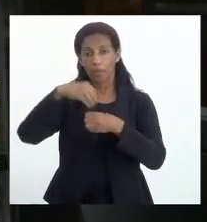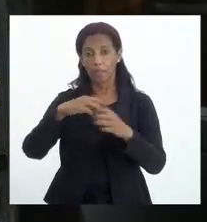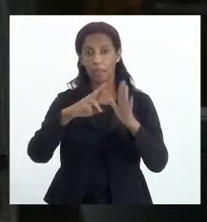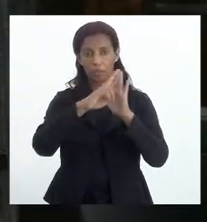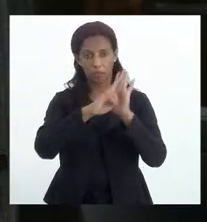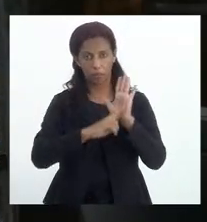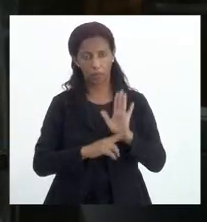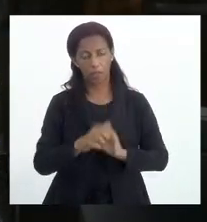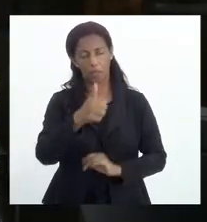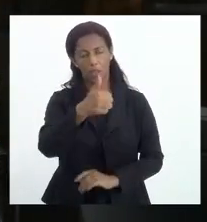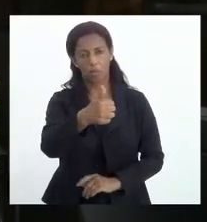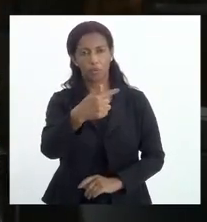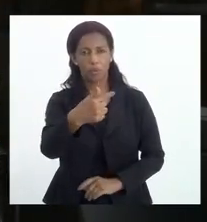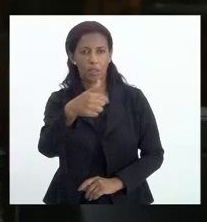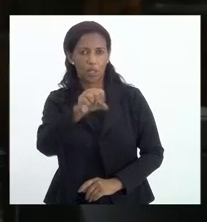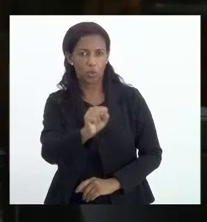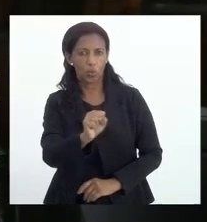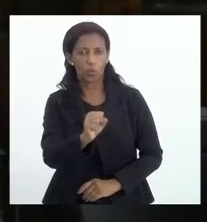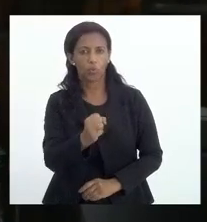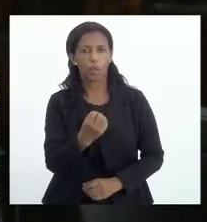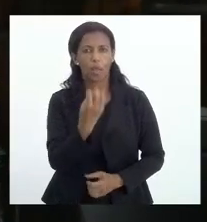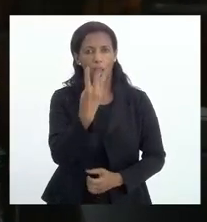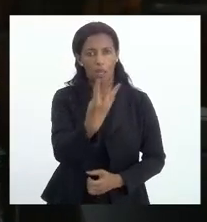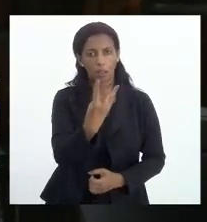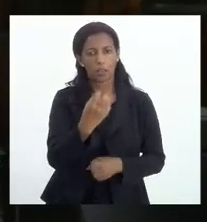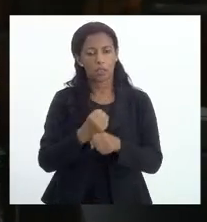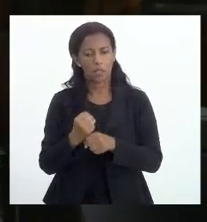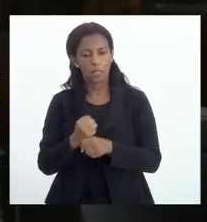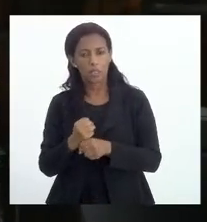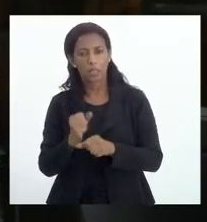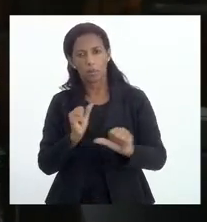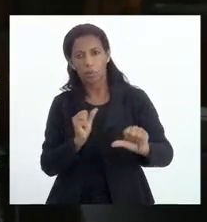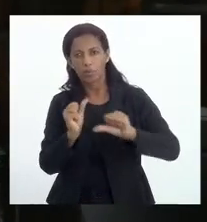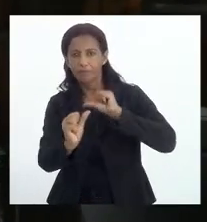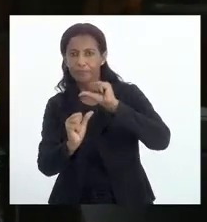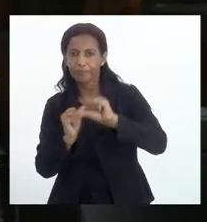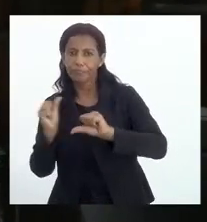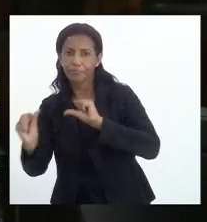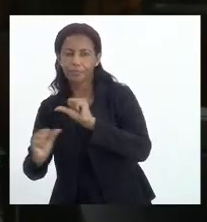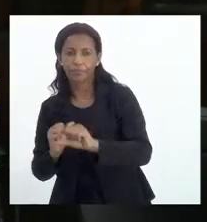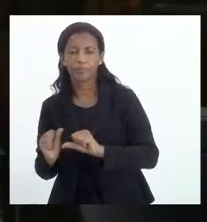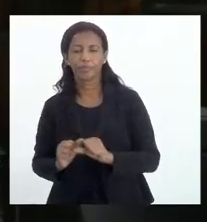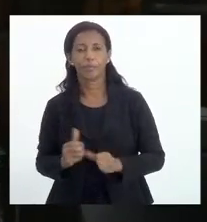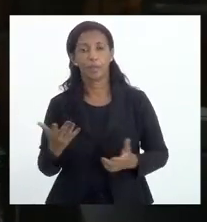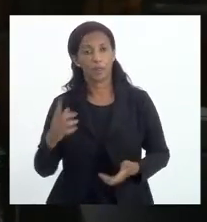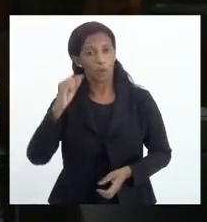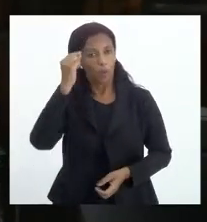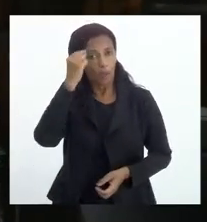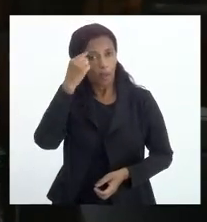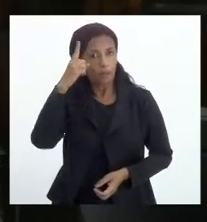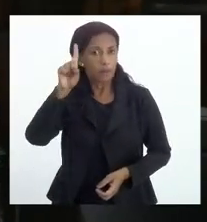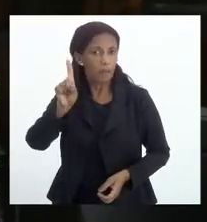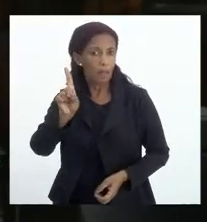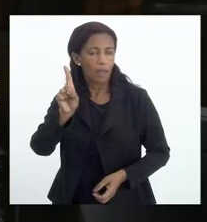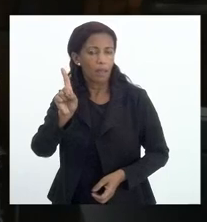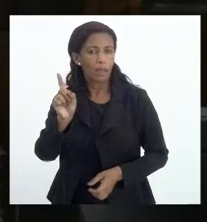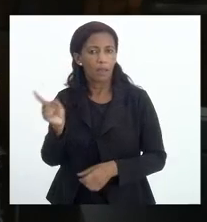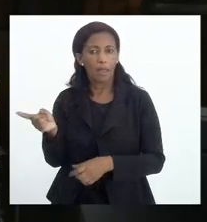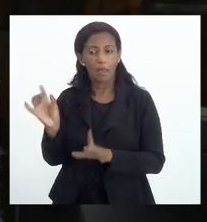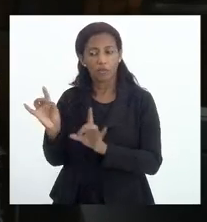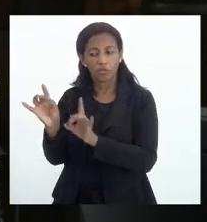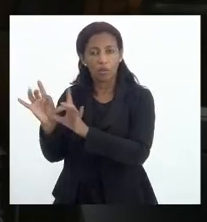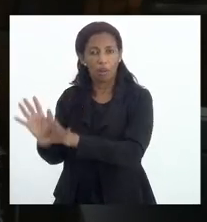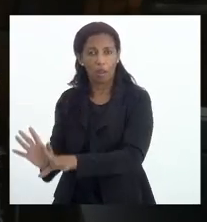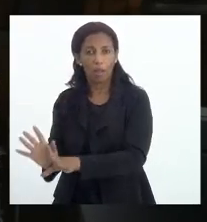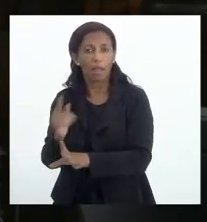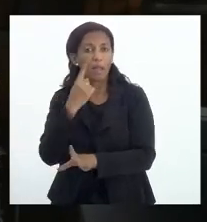da 178, a cada 3 anos a gente pode fazer uma revisão. Então, a ideia é a gente largar com isso